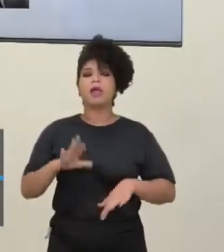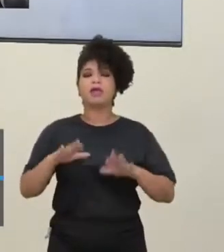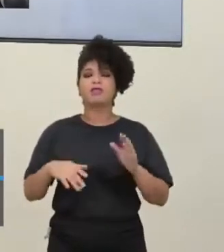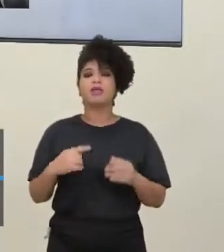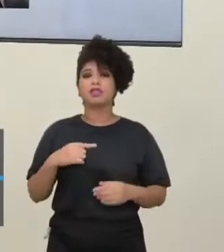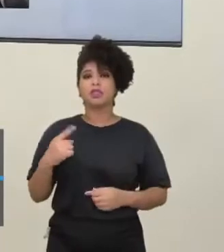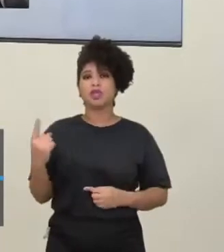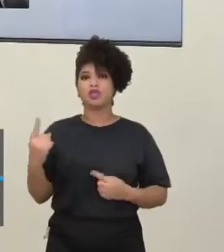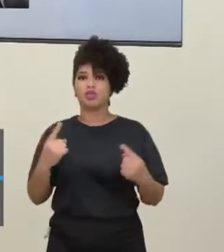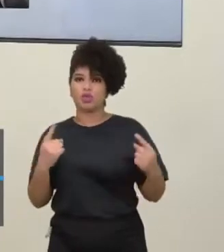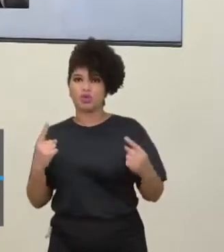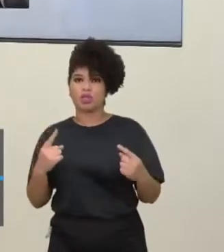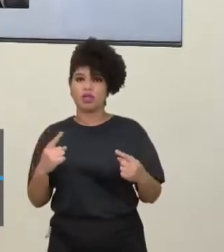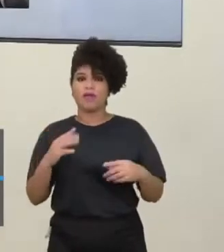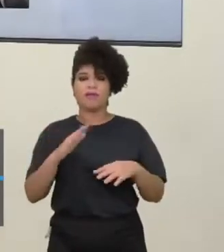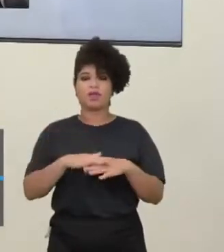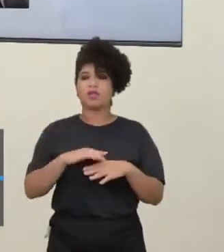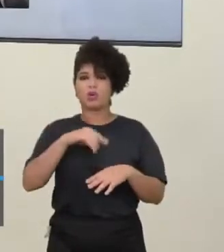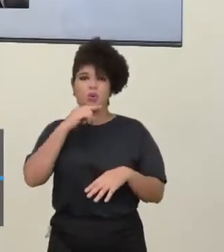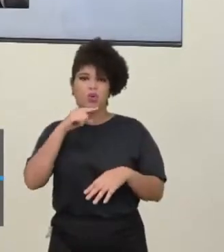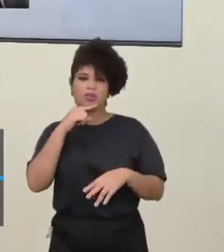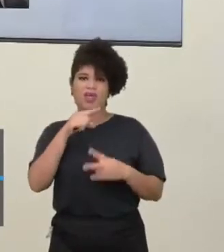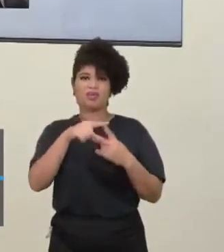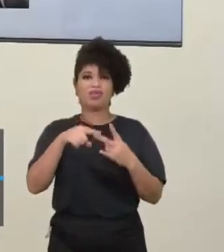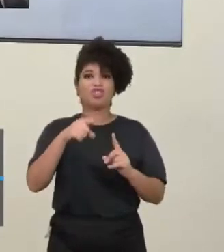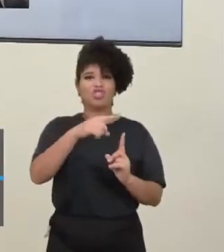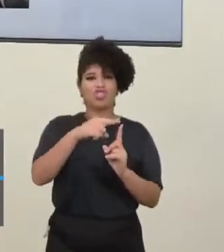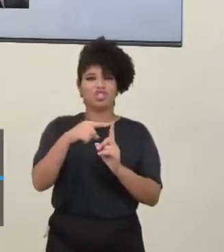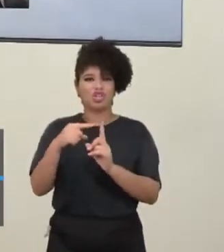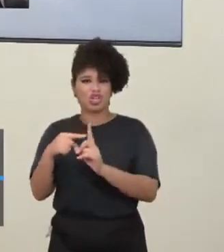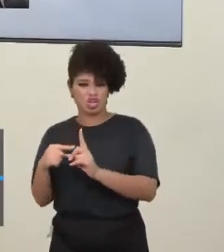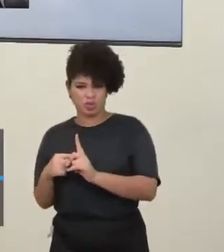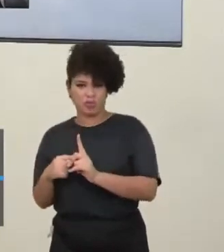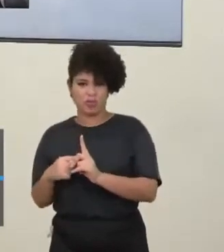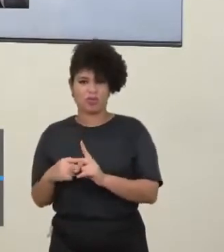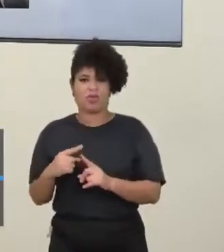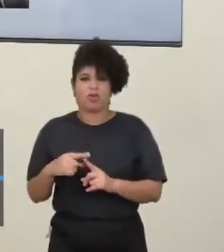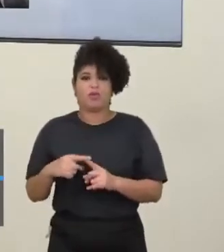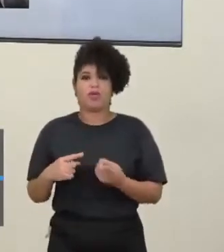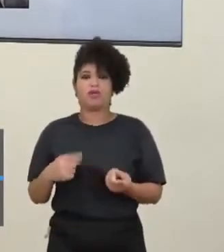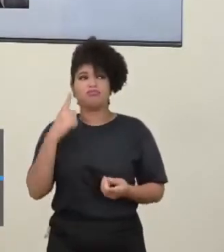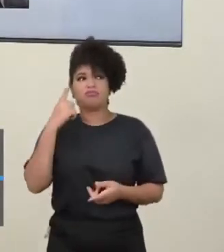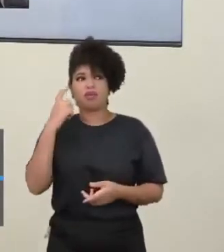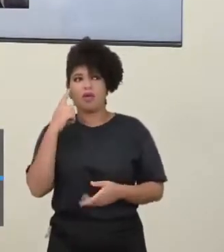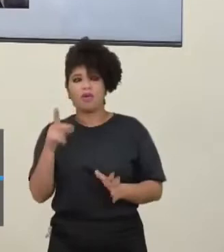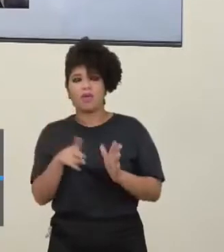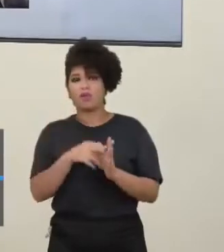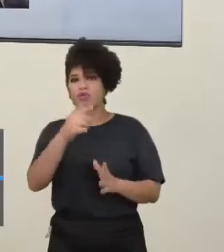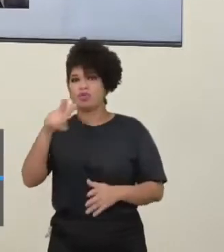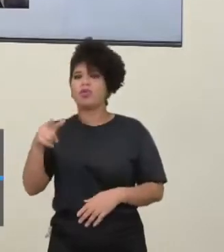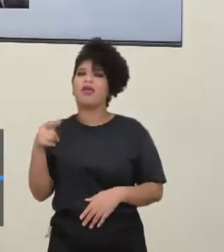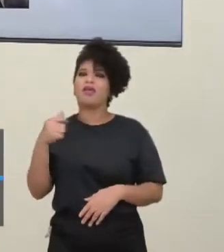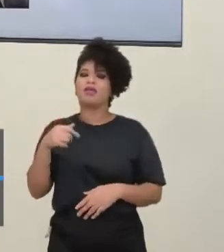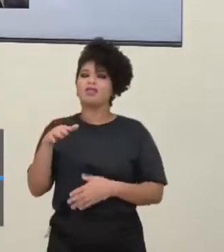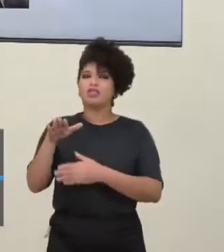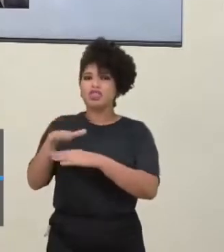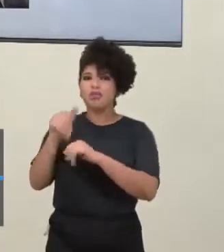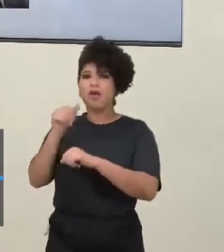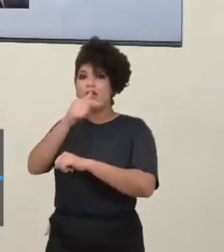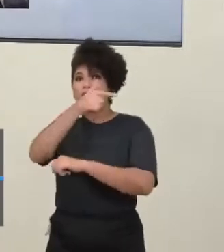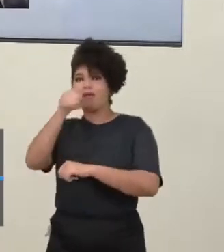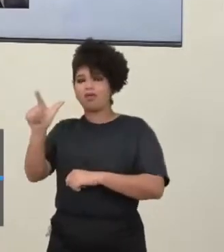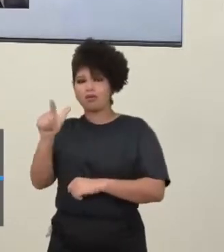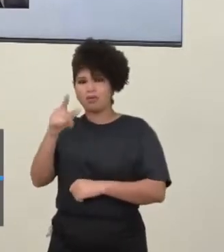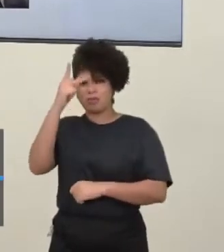guitarrista não conseguem fazer essas duas, né? Assim, mesmo porque o baixo fica faltando. Então, eu vou chamar um músico de apoio para dar